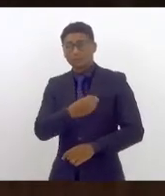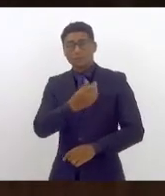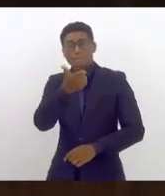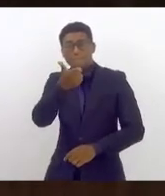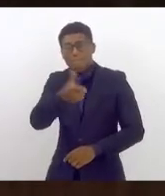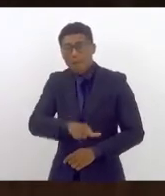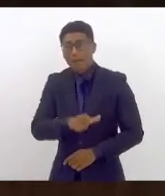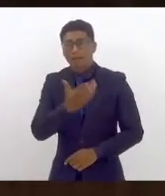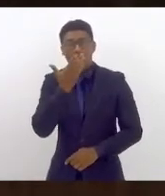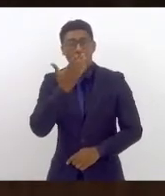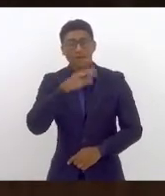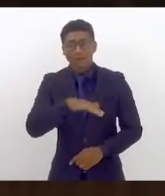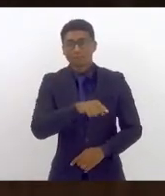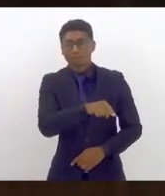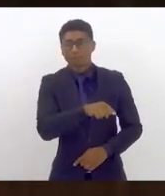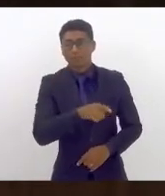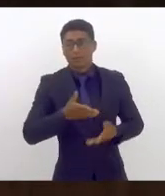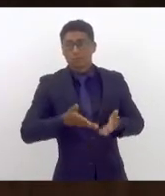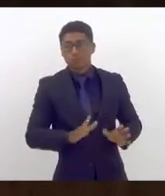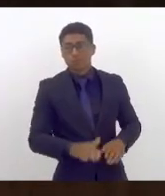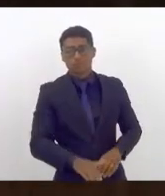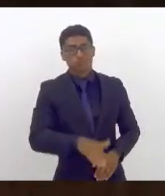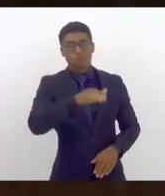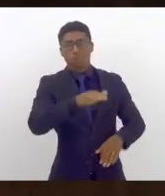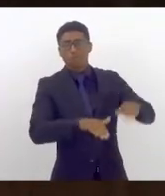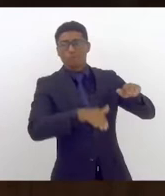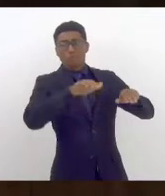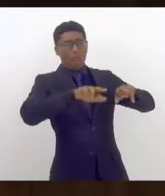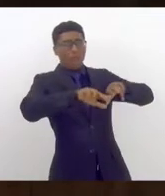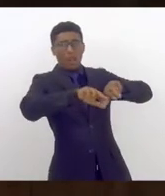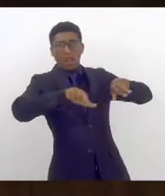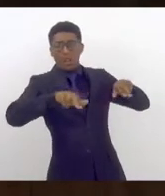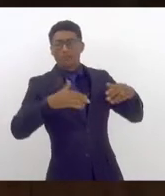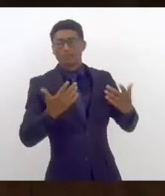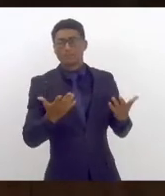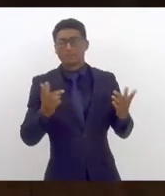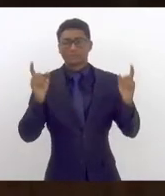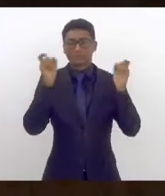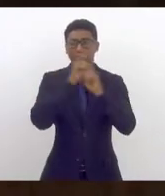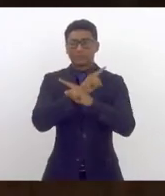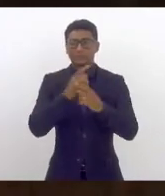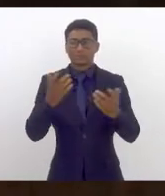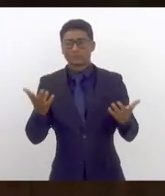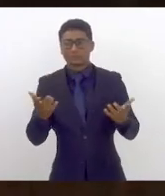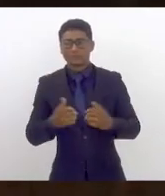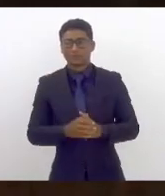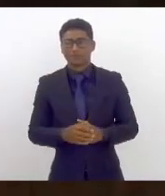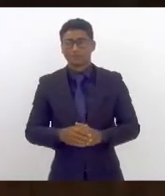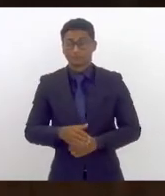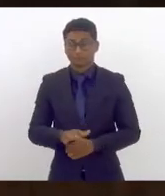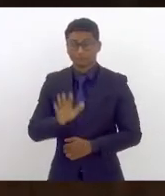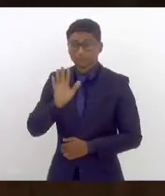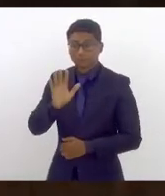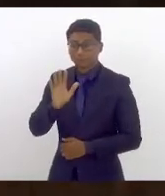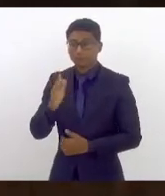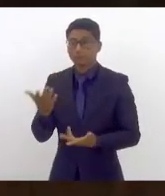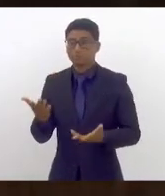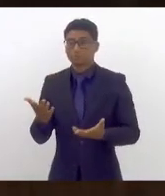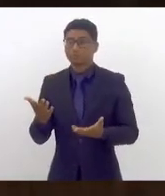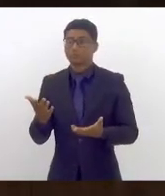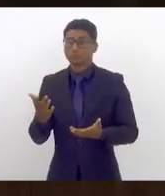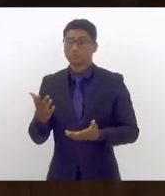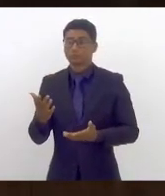uma criança que chega ao seio daquela família extensa mas que o direito